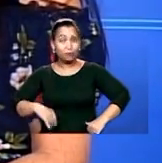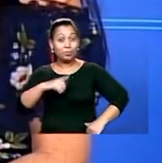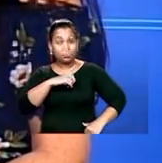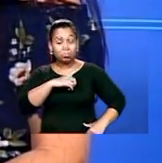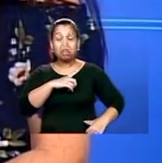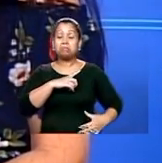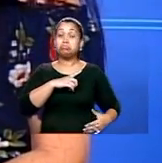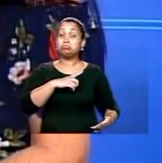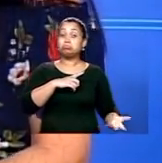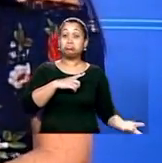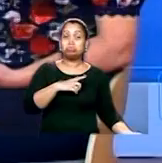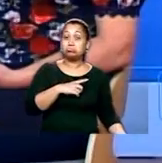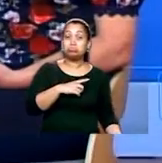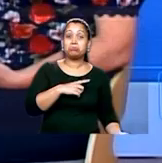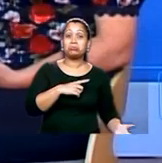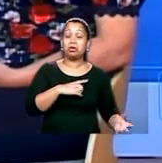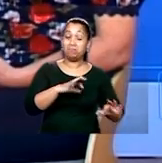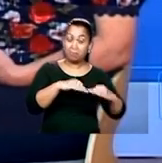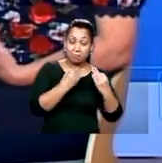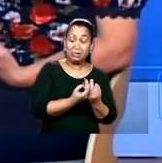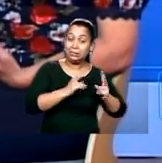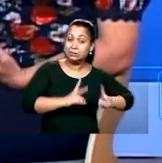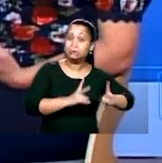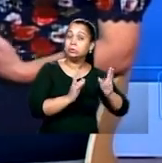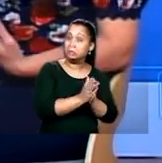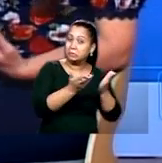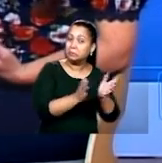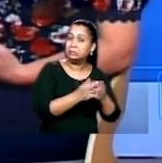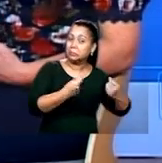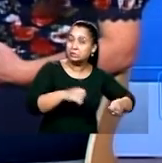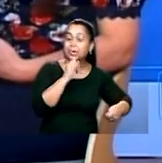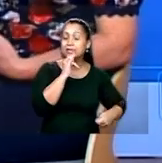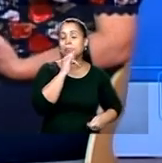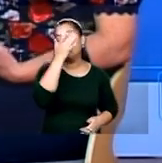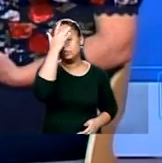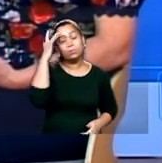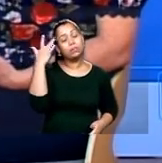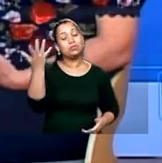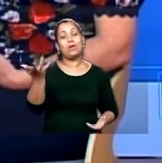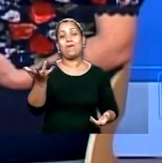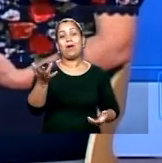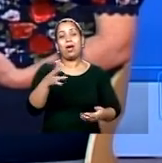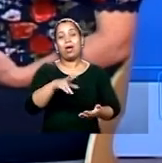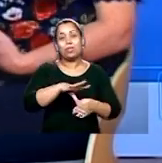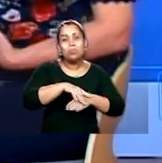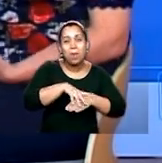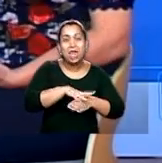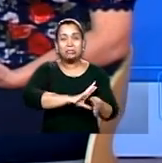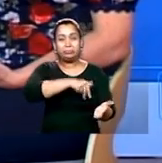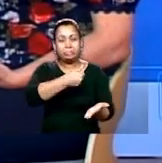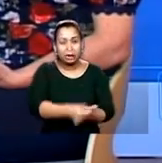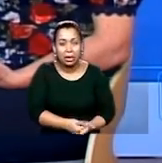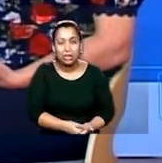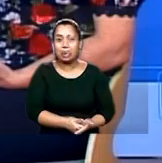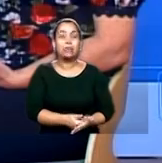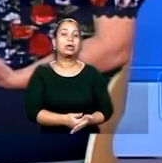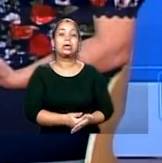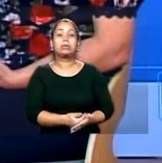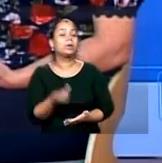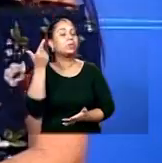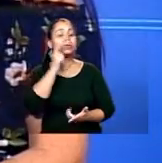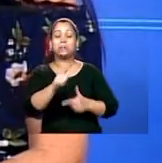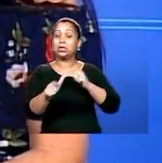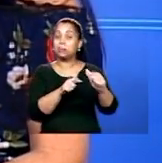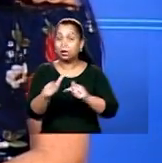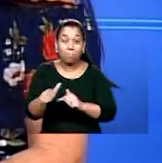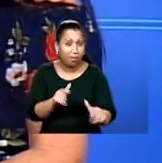seja ela permanente, né, no caso de um acamado, de uma pessoa que não tem condição de voltar para o mercado de